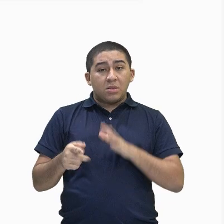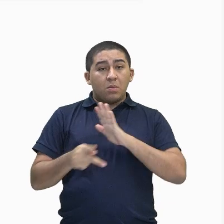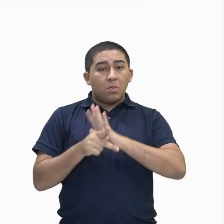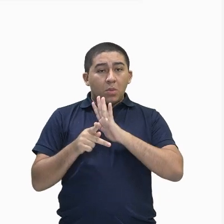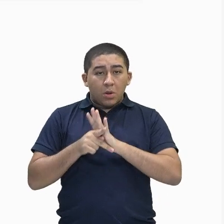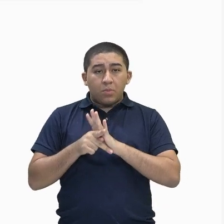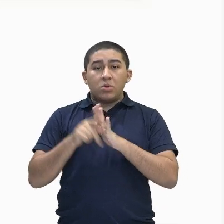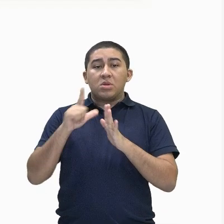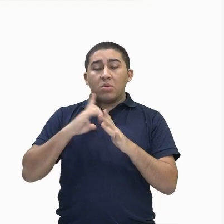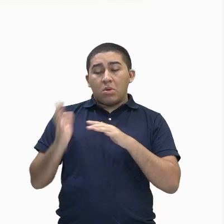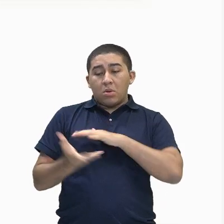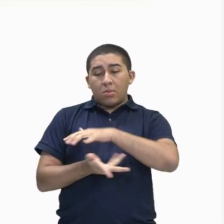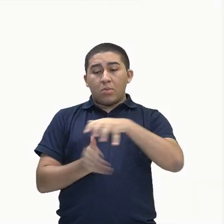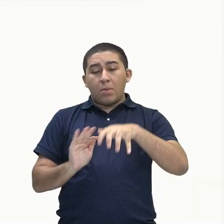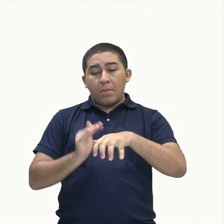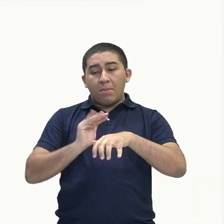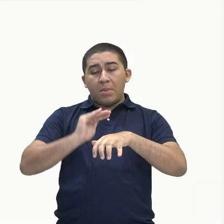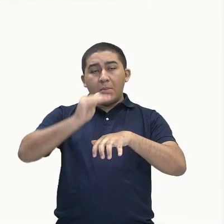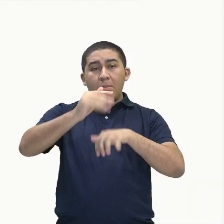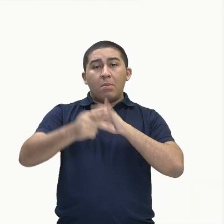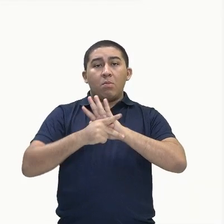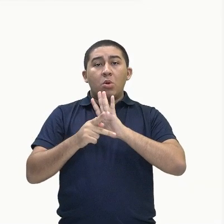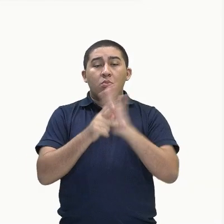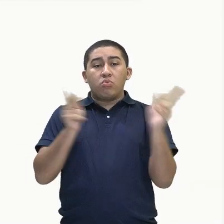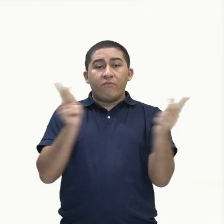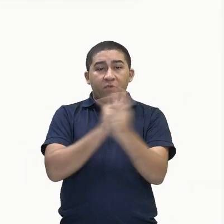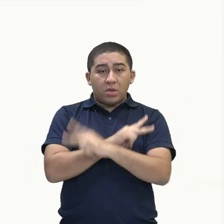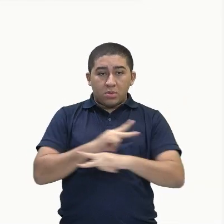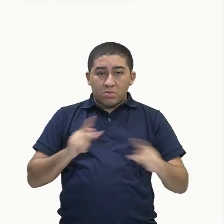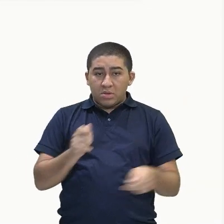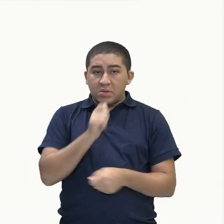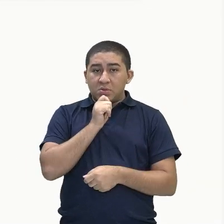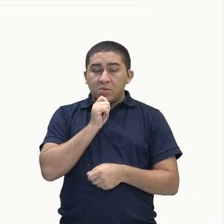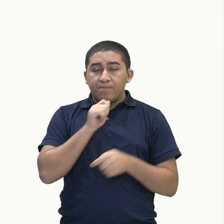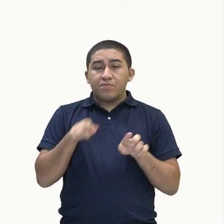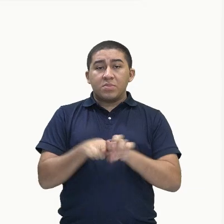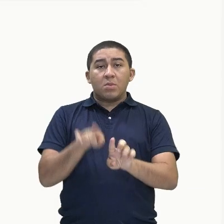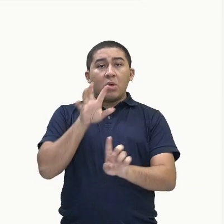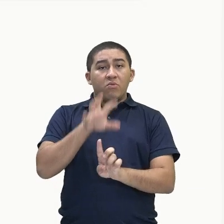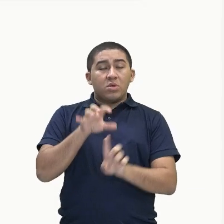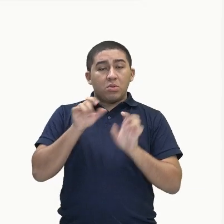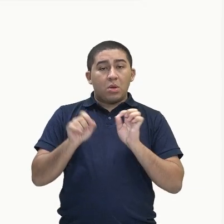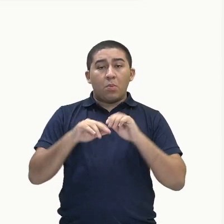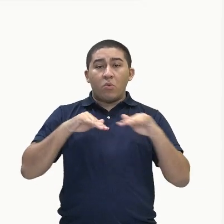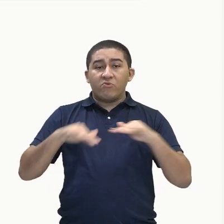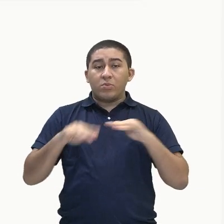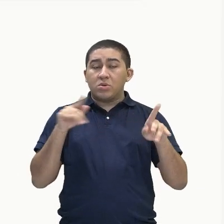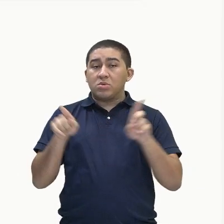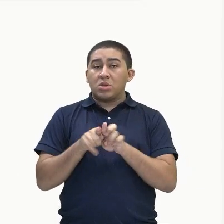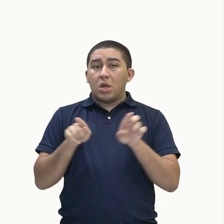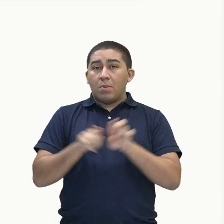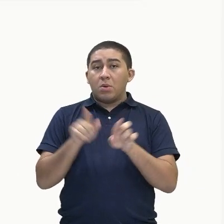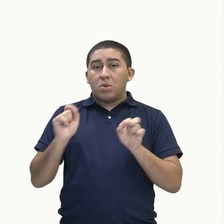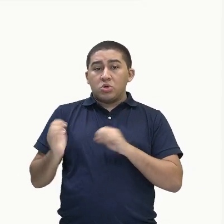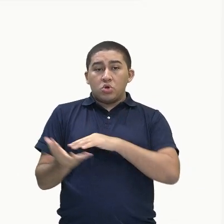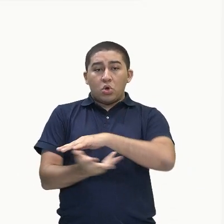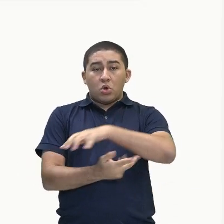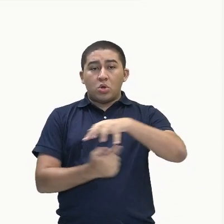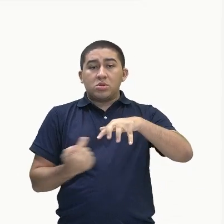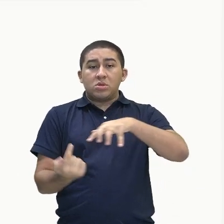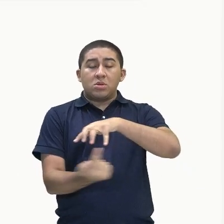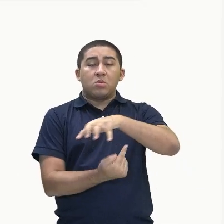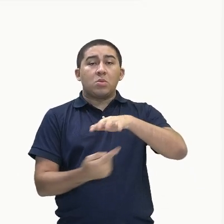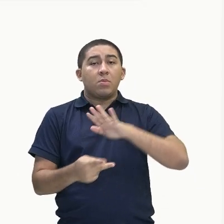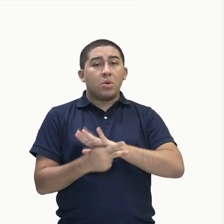elas são impulsionadas pelo vento e influenciadas pelo movimento também de rotação da